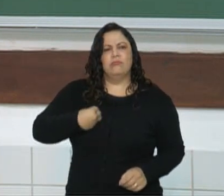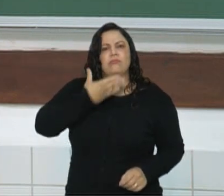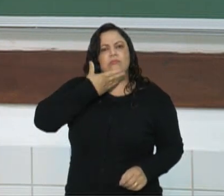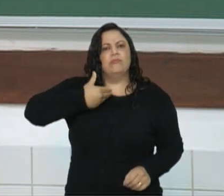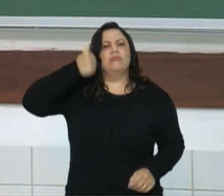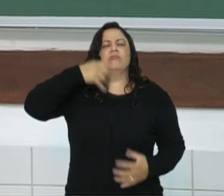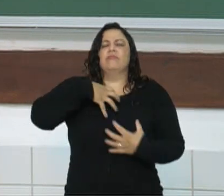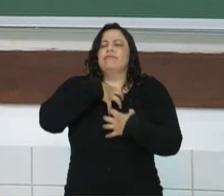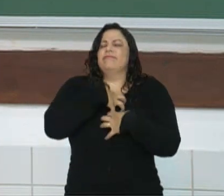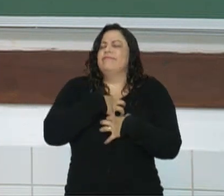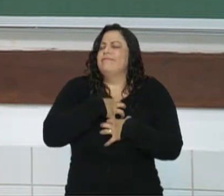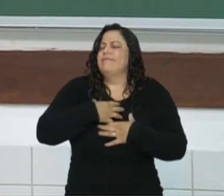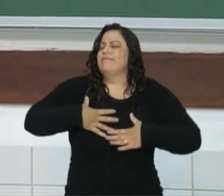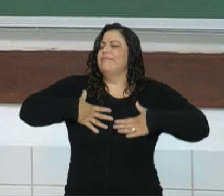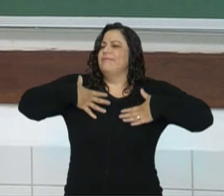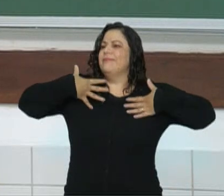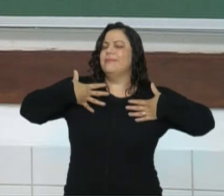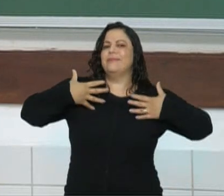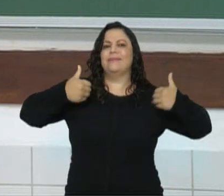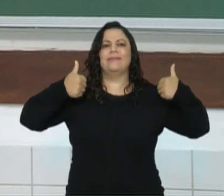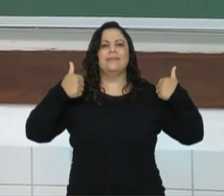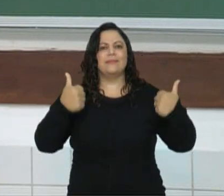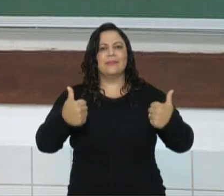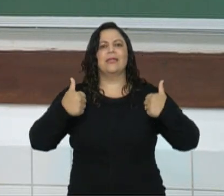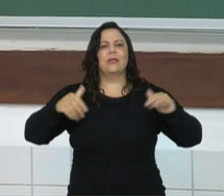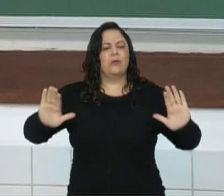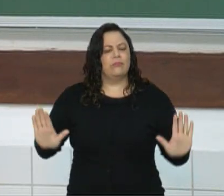e, obviamente, isso faça um